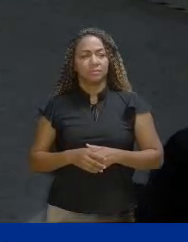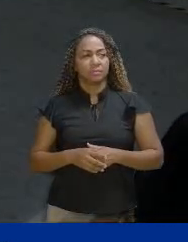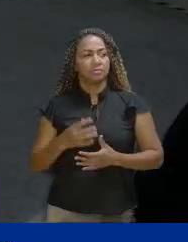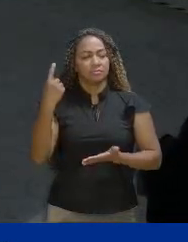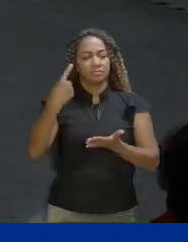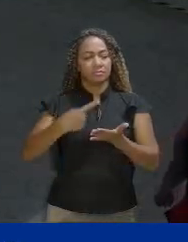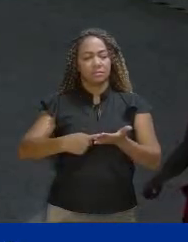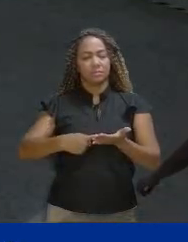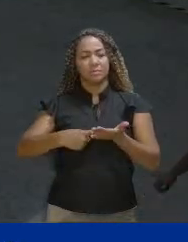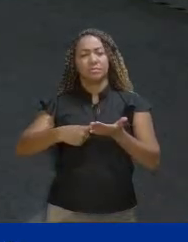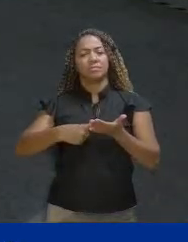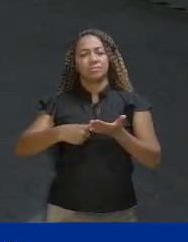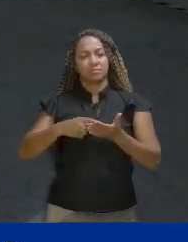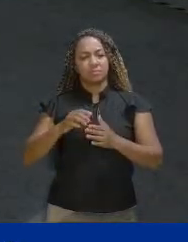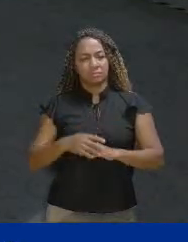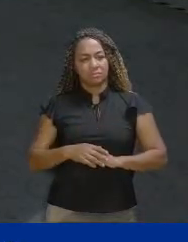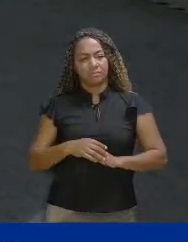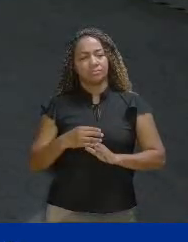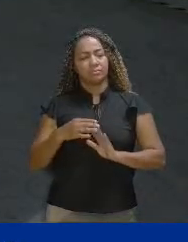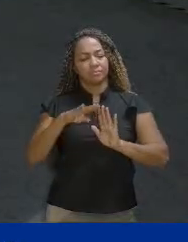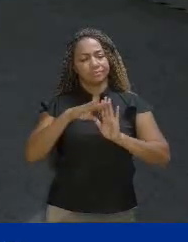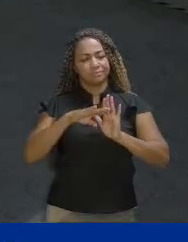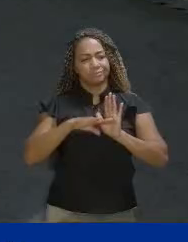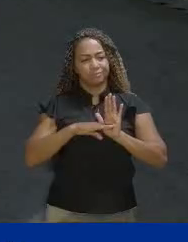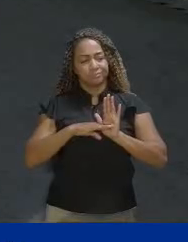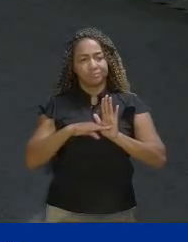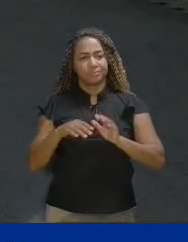o compromisso regimental.